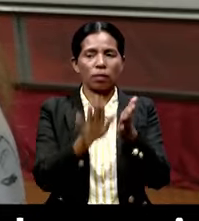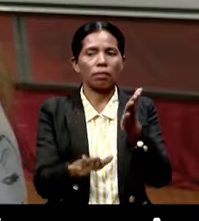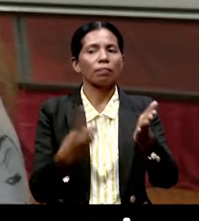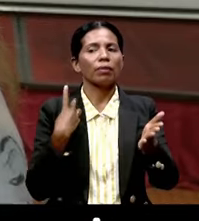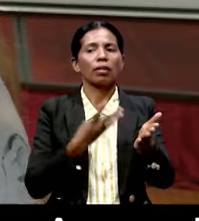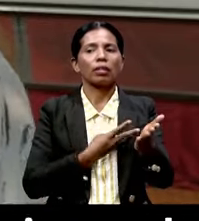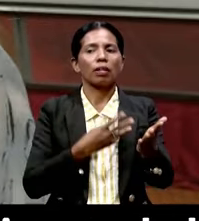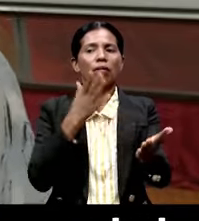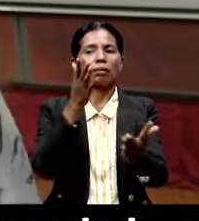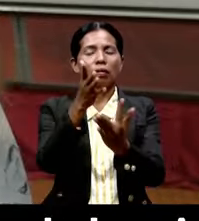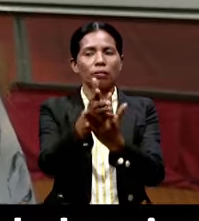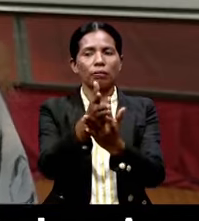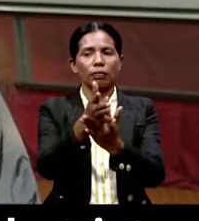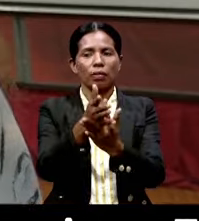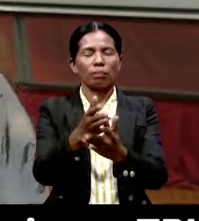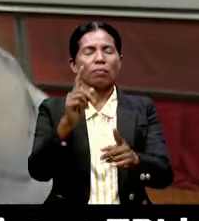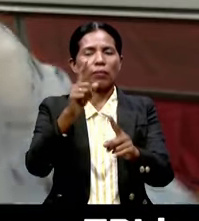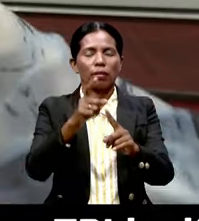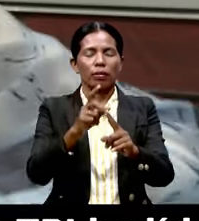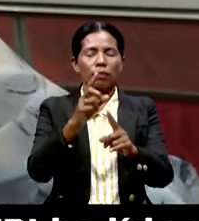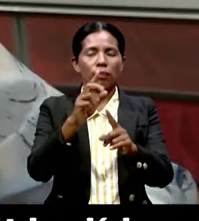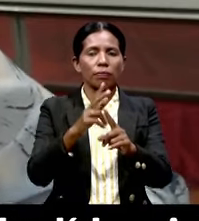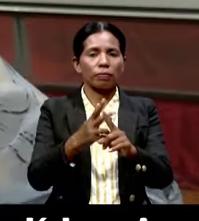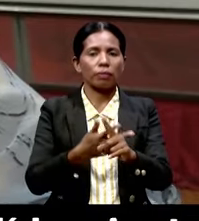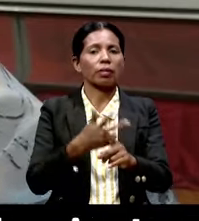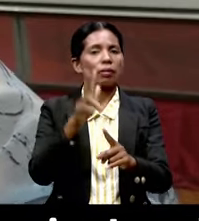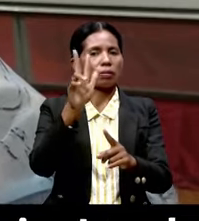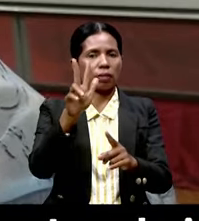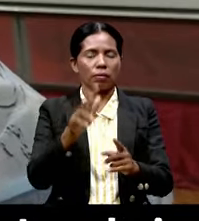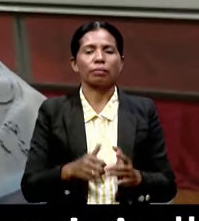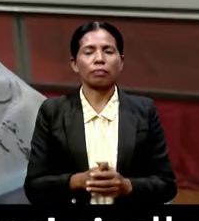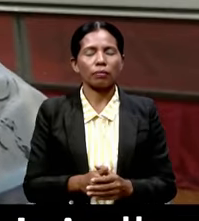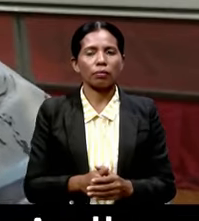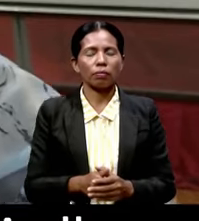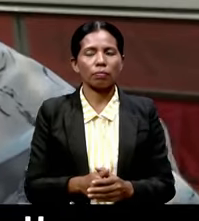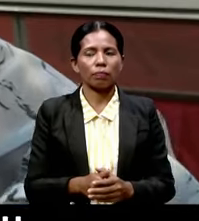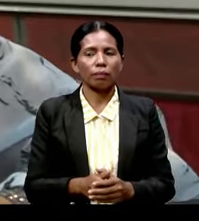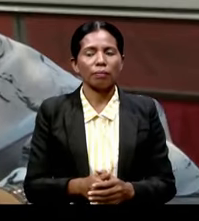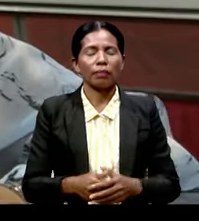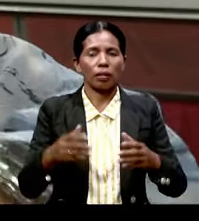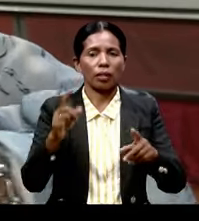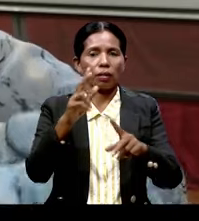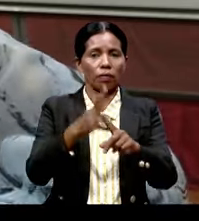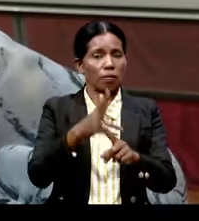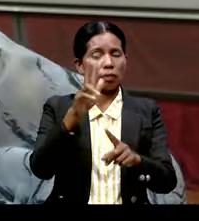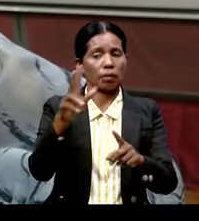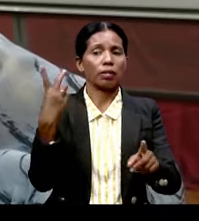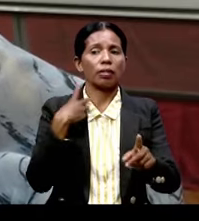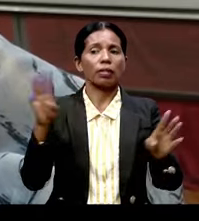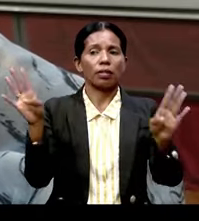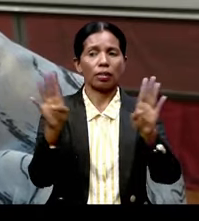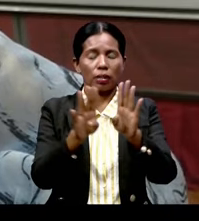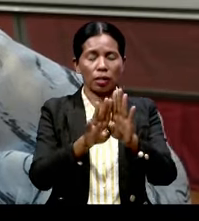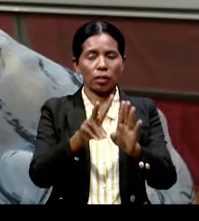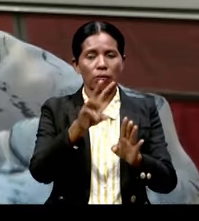tama trimestre primeiro tamba husi trimestre primeiro ne nia iha ita taka contra 2023